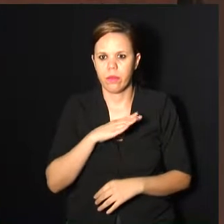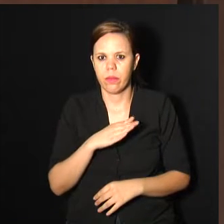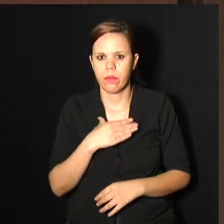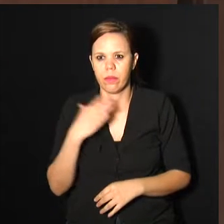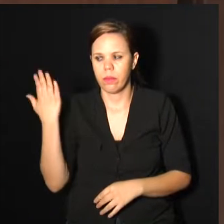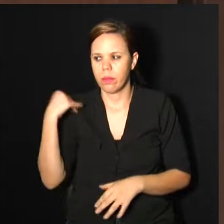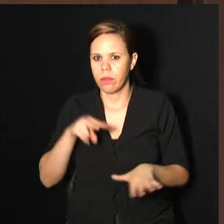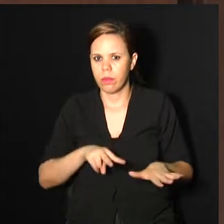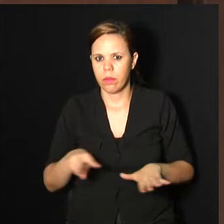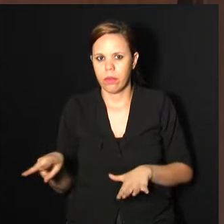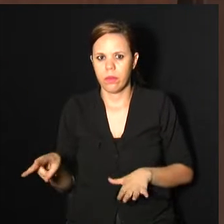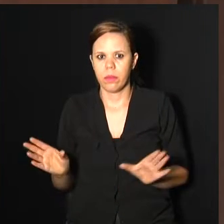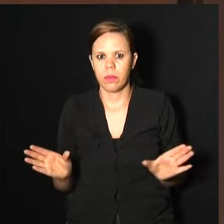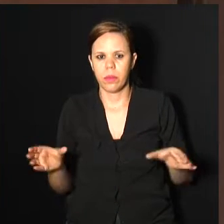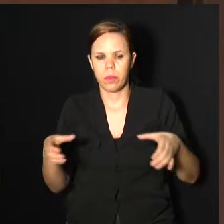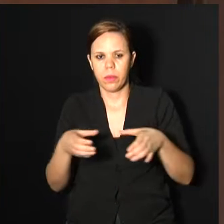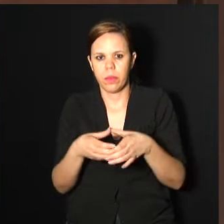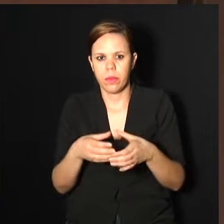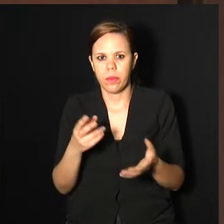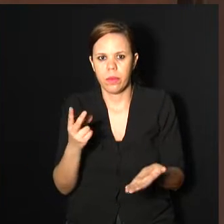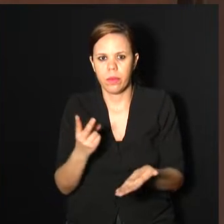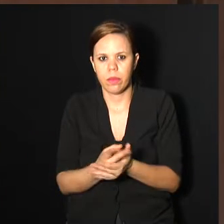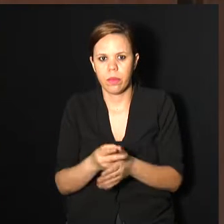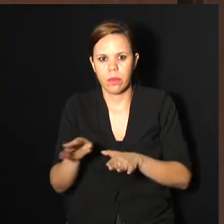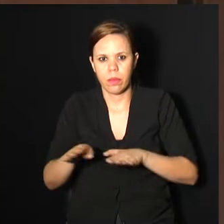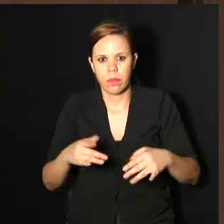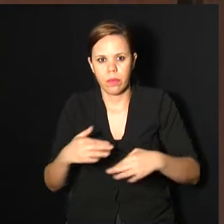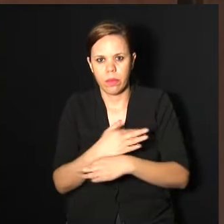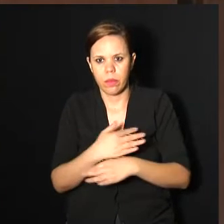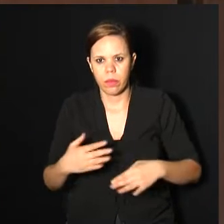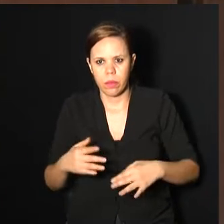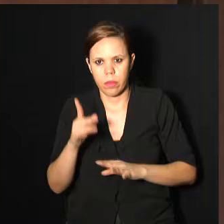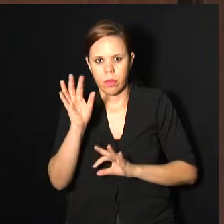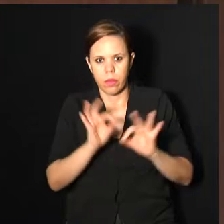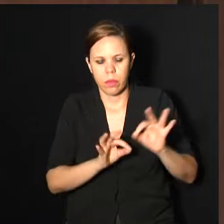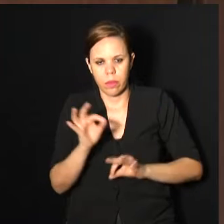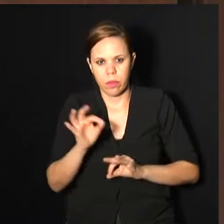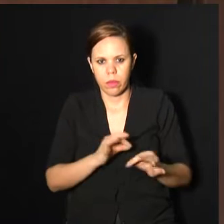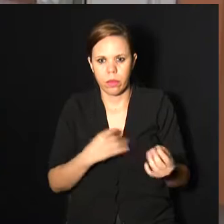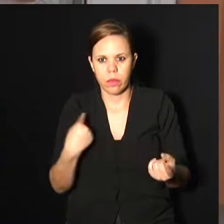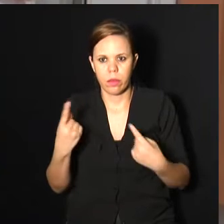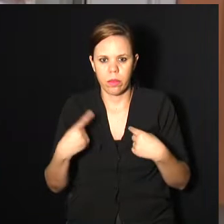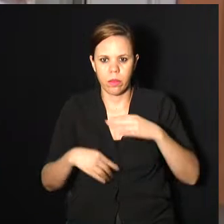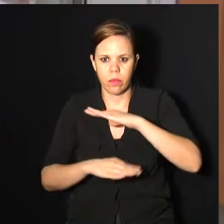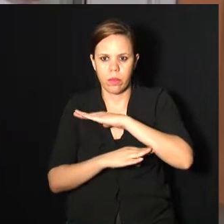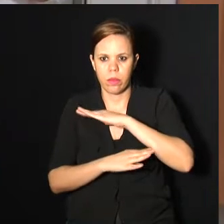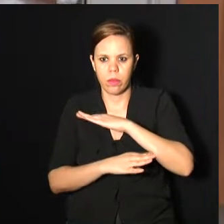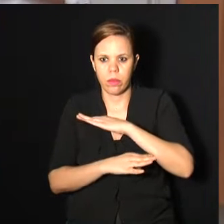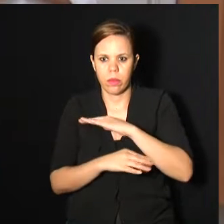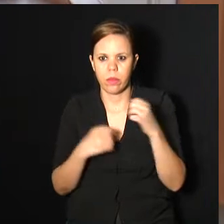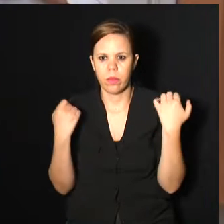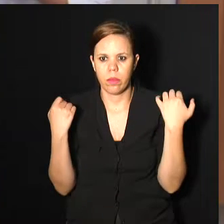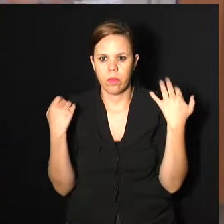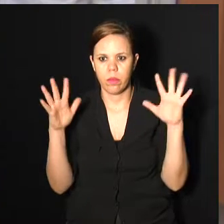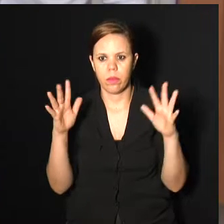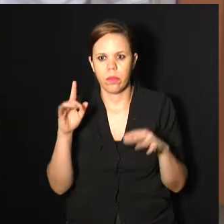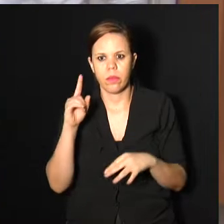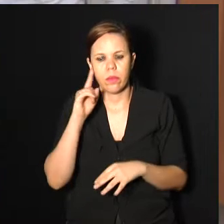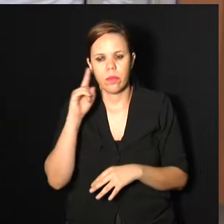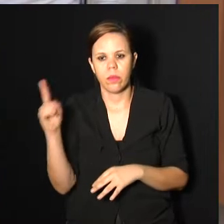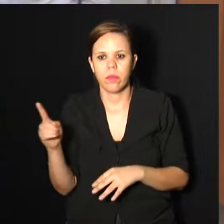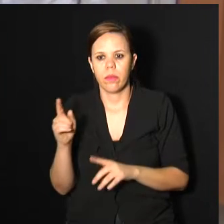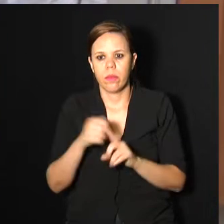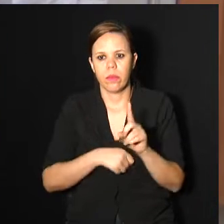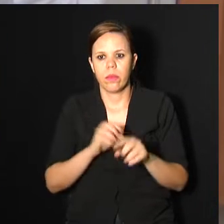última semana, a Comissão Permanente de Mobilidade Urbana e Planejamento Viário da Câmara, em comemoração ao Outubro